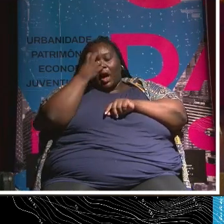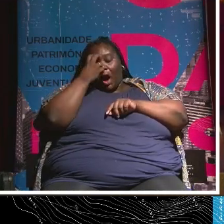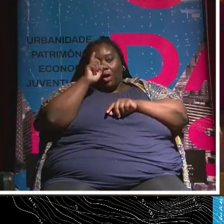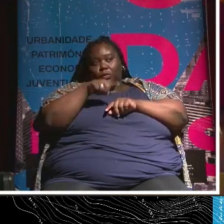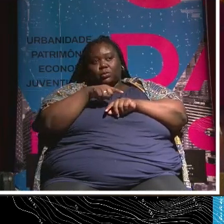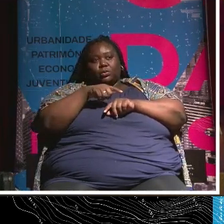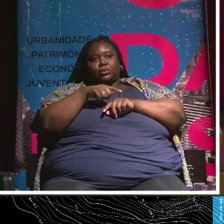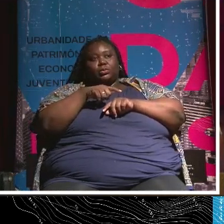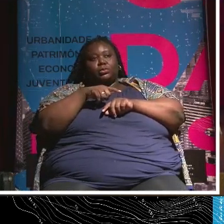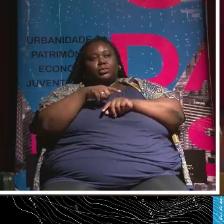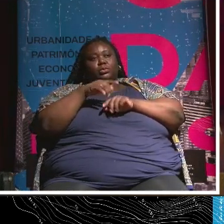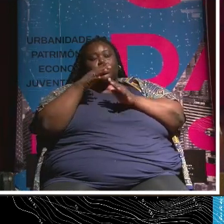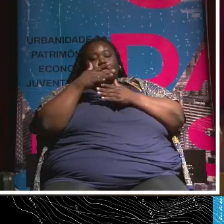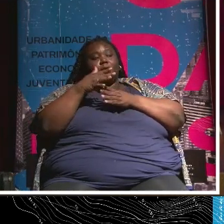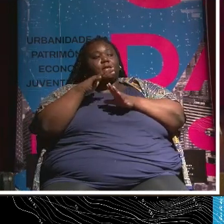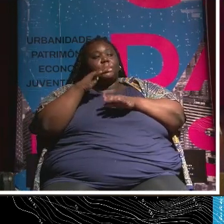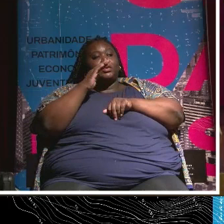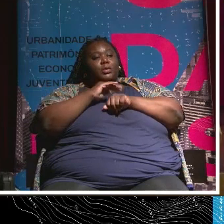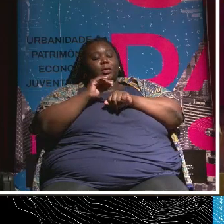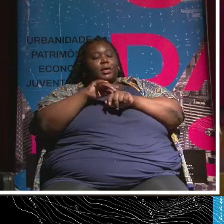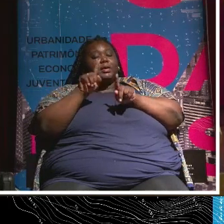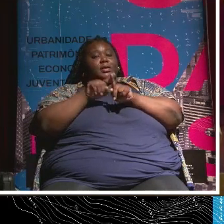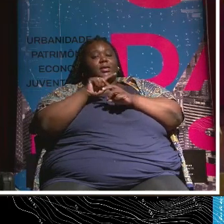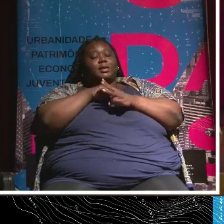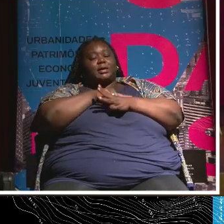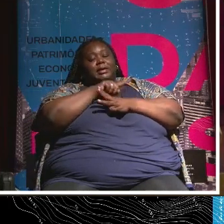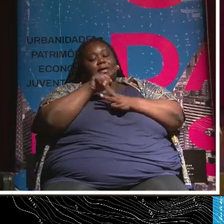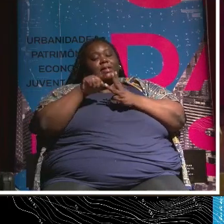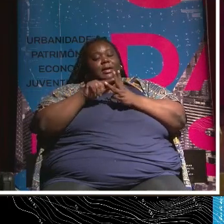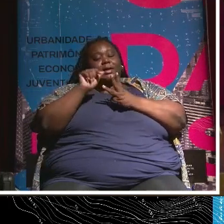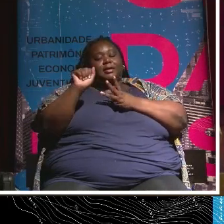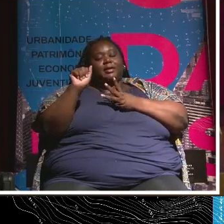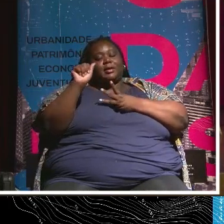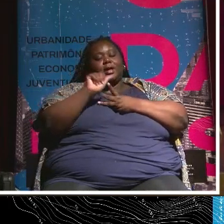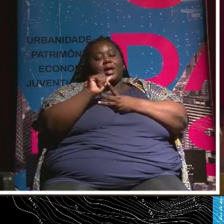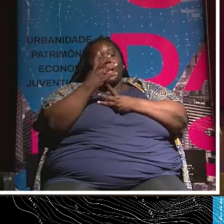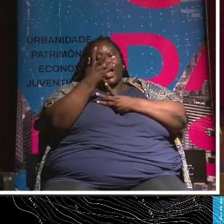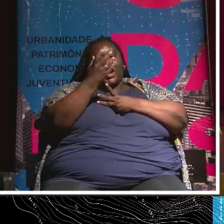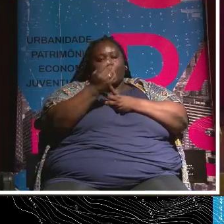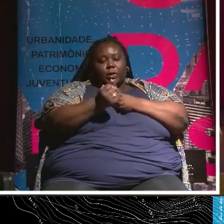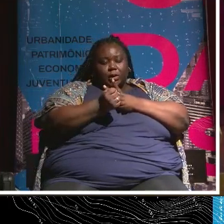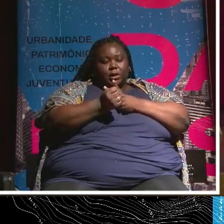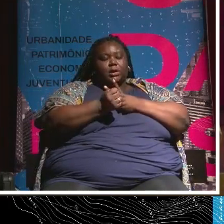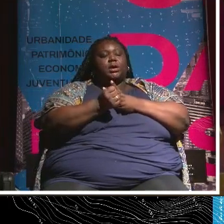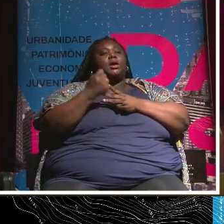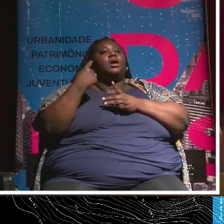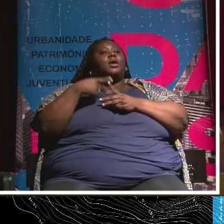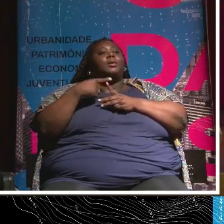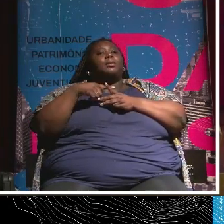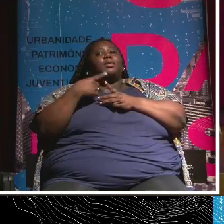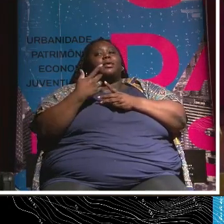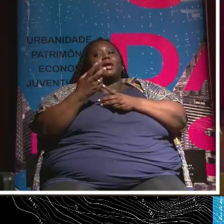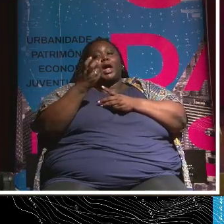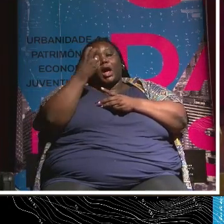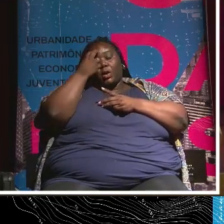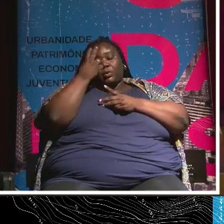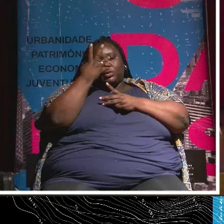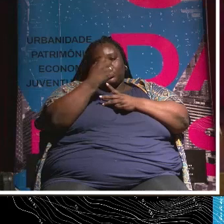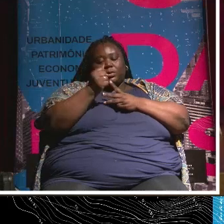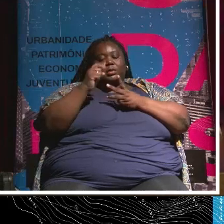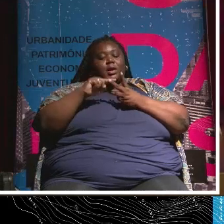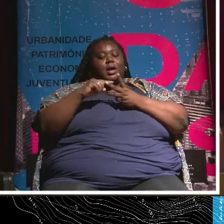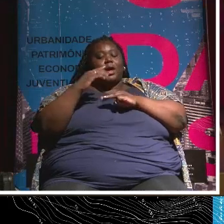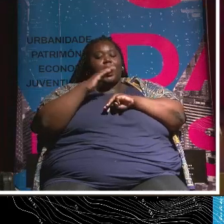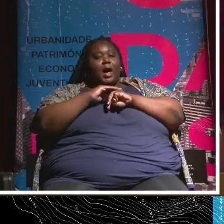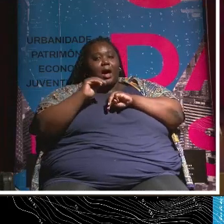essa lógica do território do afeto compreendem 3 As. A acolhida, porque a cultura acolhe, o